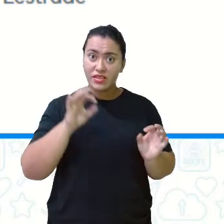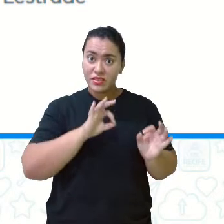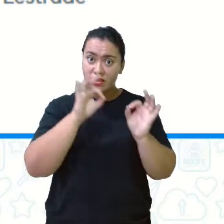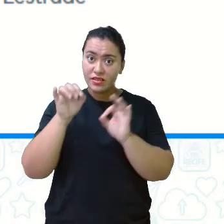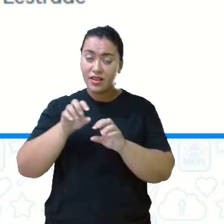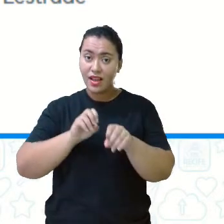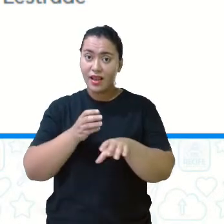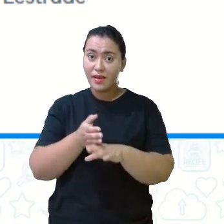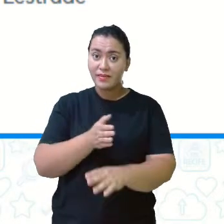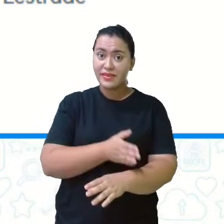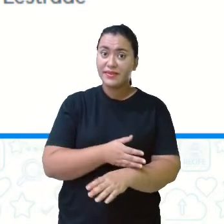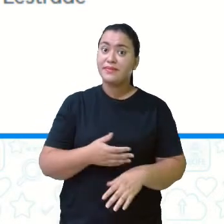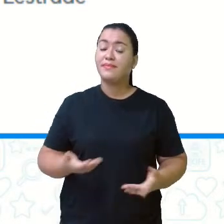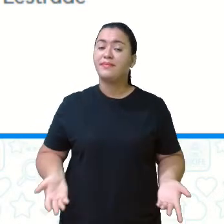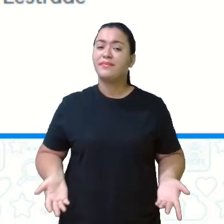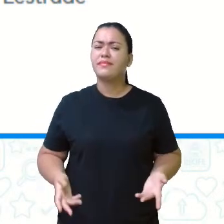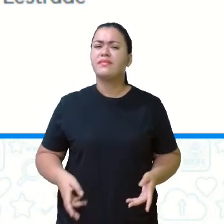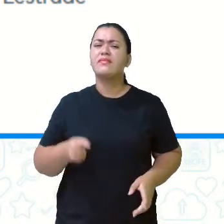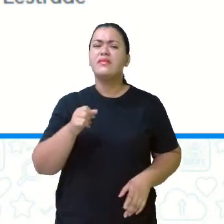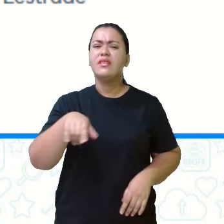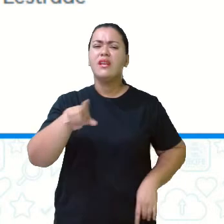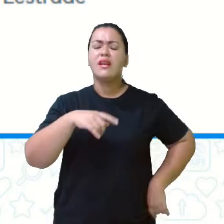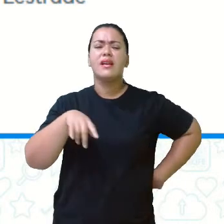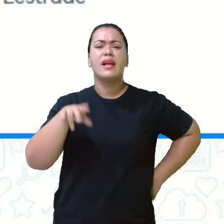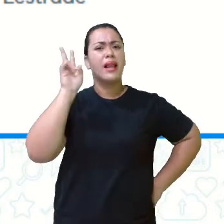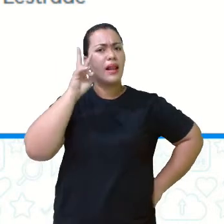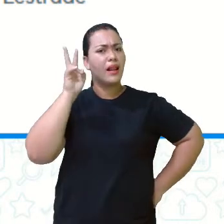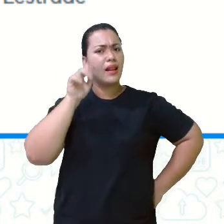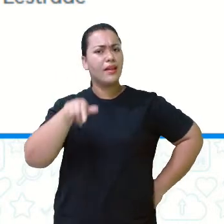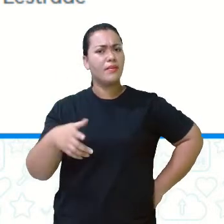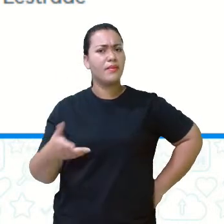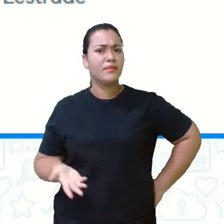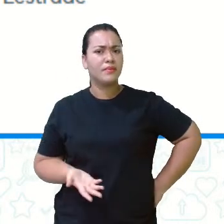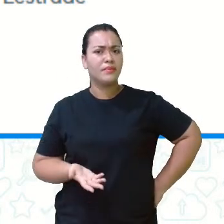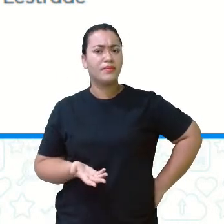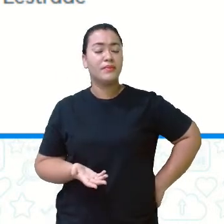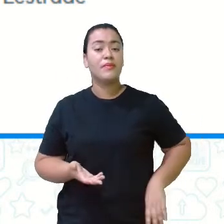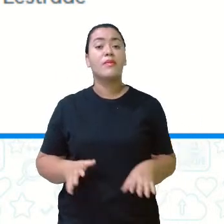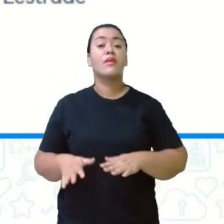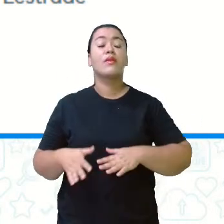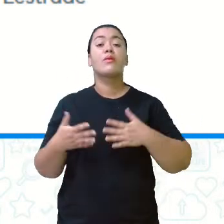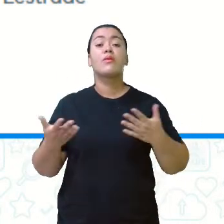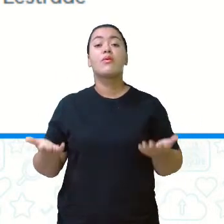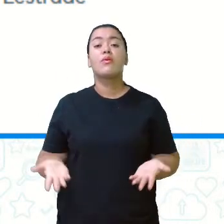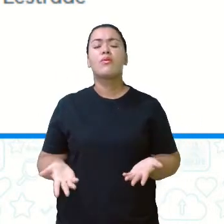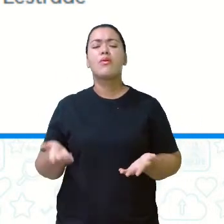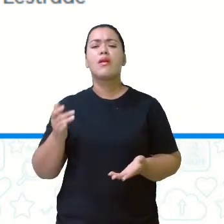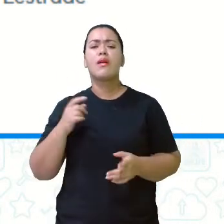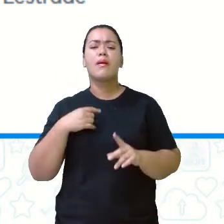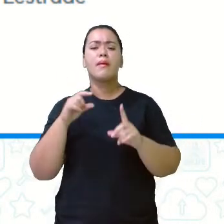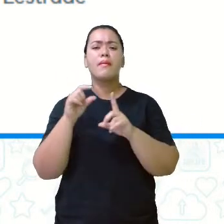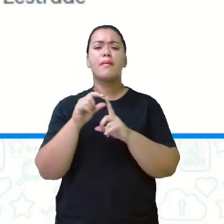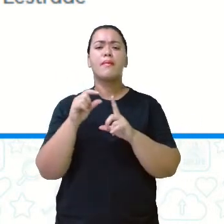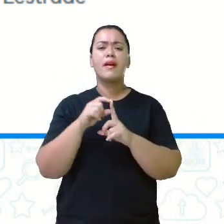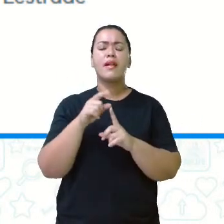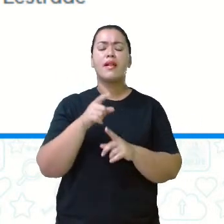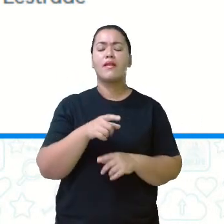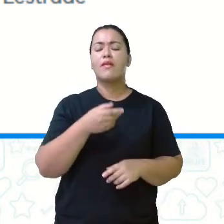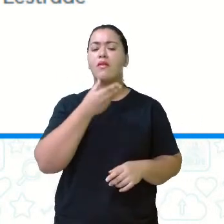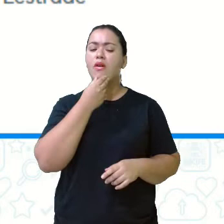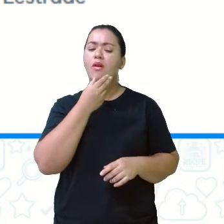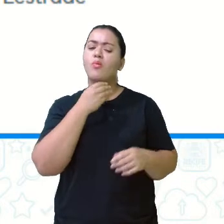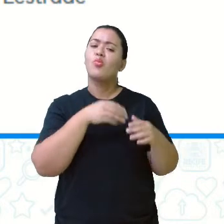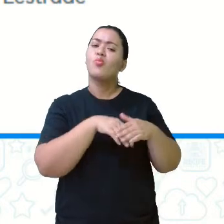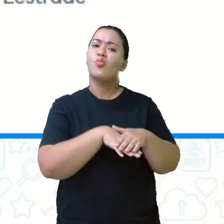assistiram a essa aula? Será que vocês lembram da história que eu li? Qual será a palavra que Filéias tinha